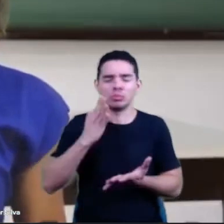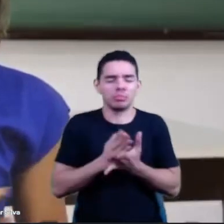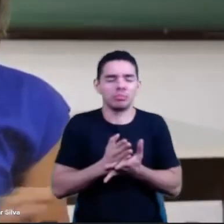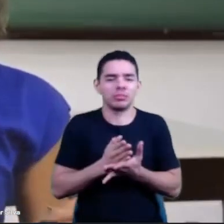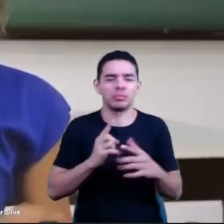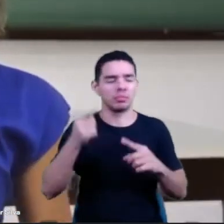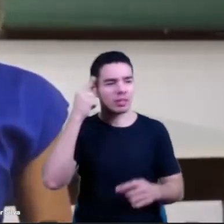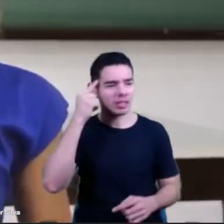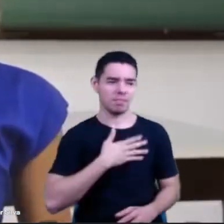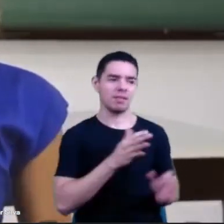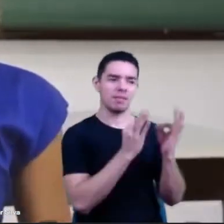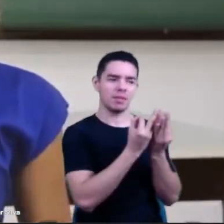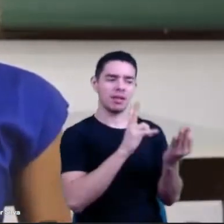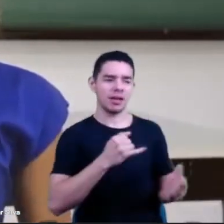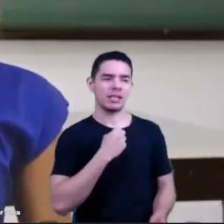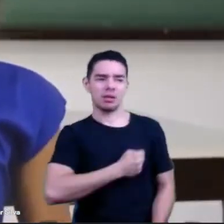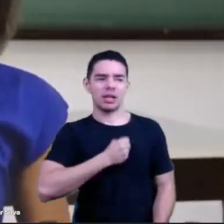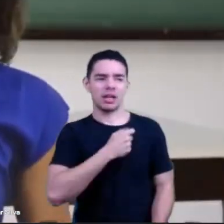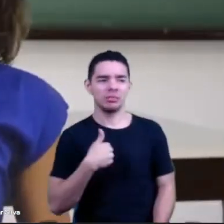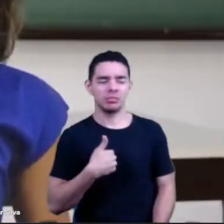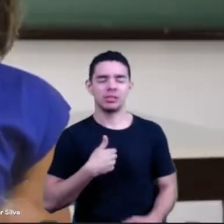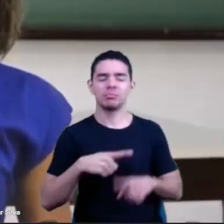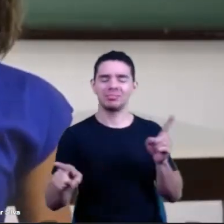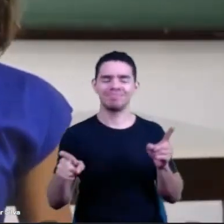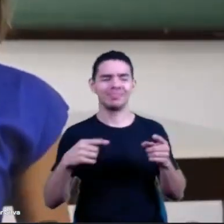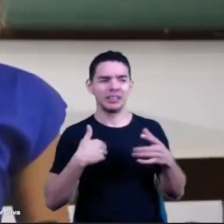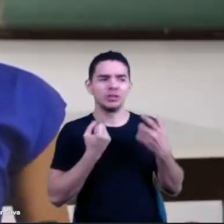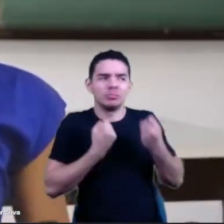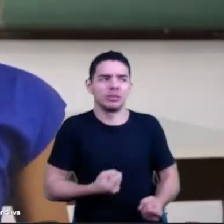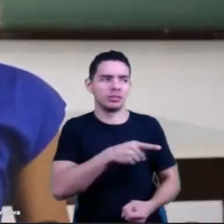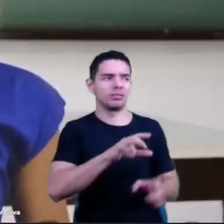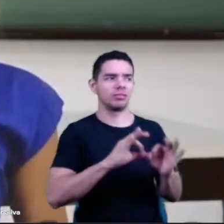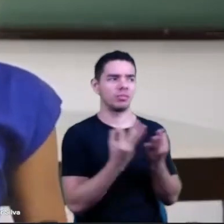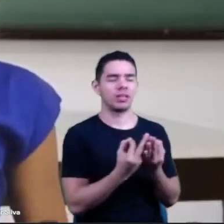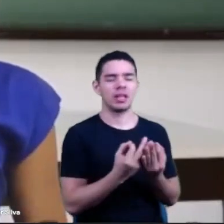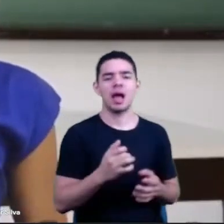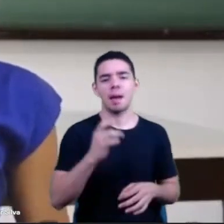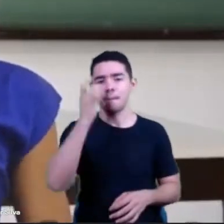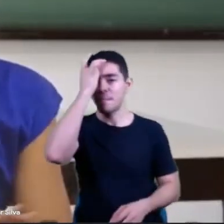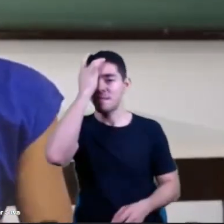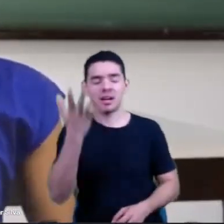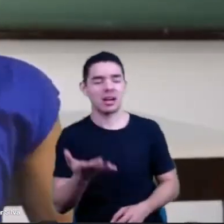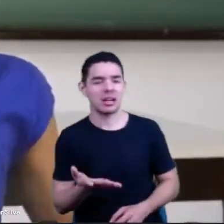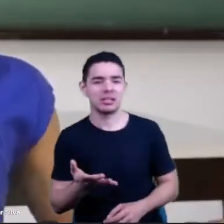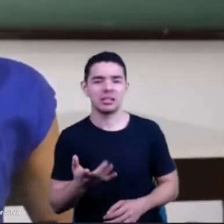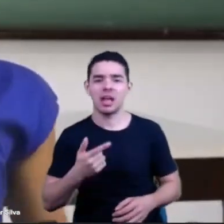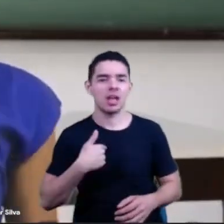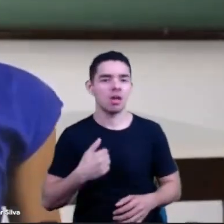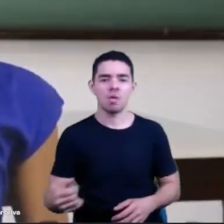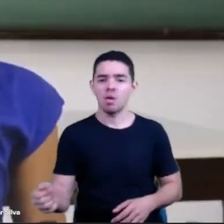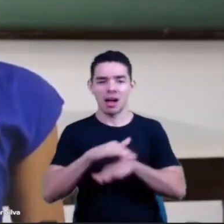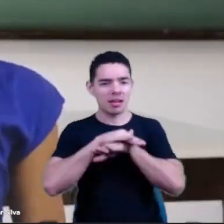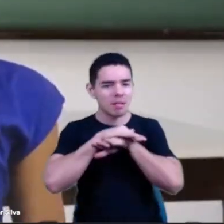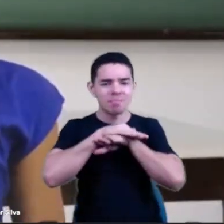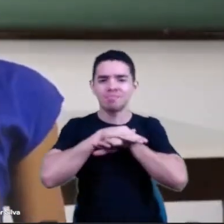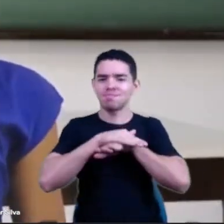você pensa, não, minha família vai sentir minha falta. Mas mesmo assim, eu estou pesando a minha família. Seria muito mais fácil eu acabar